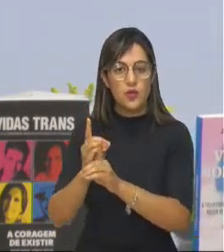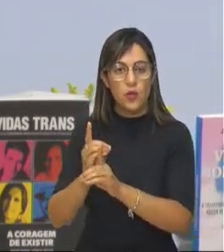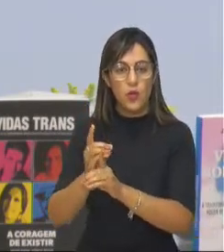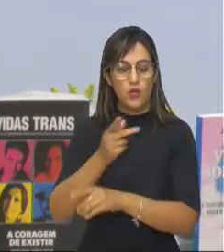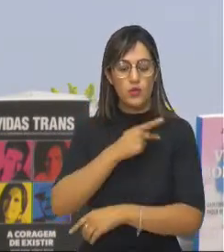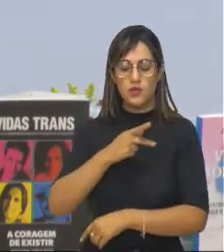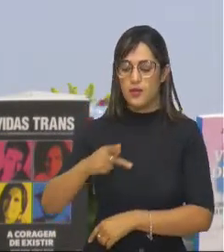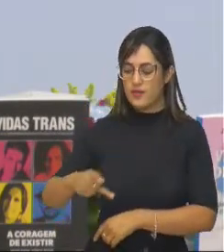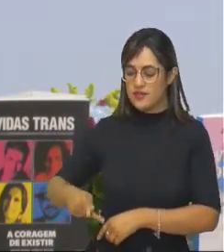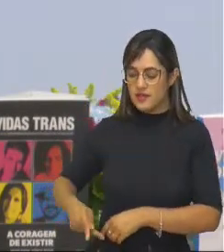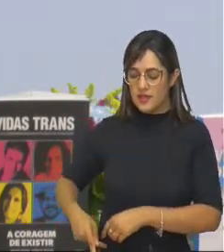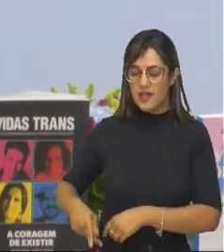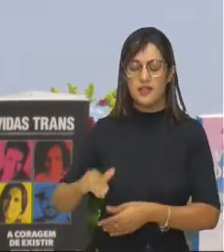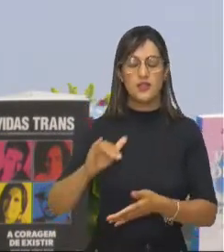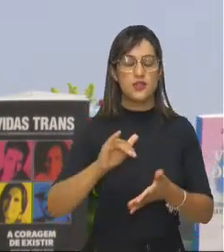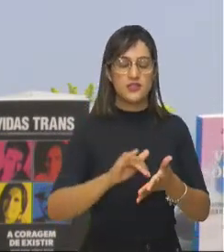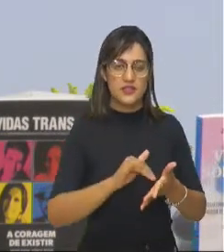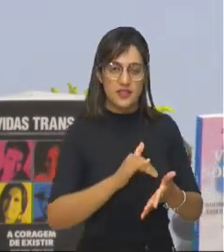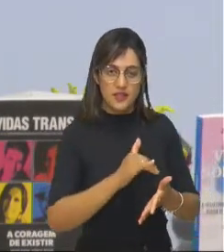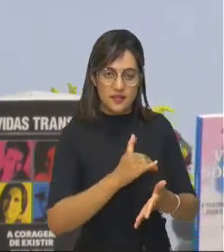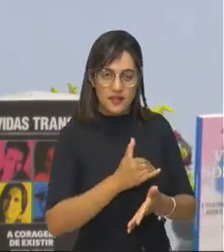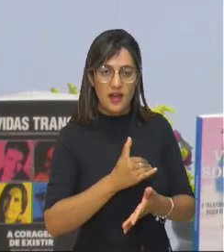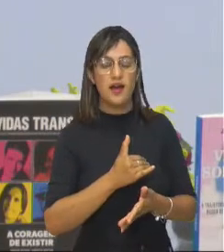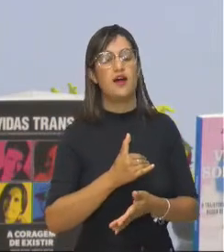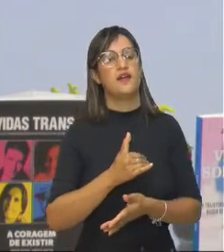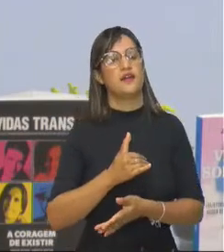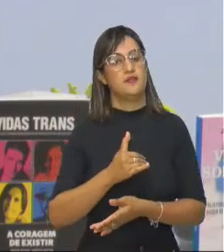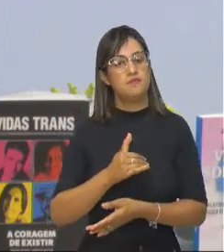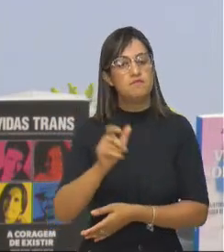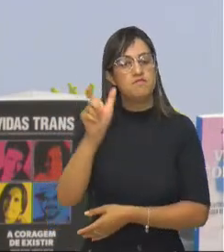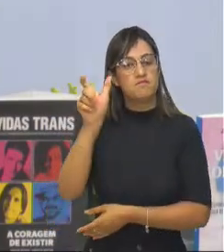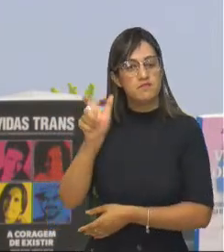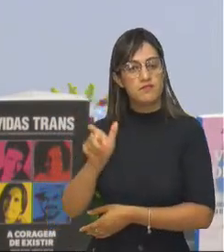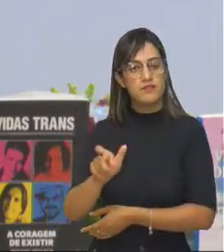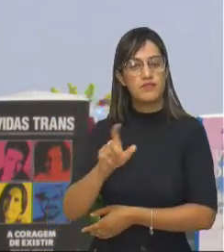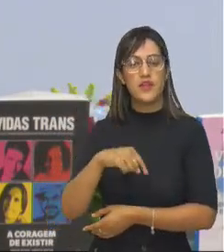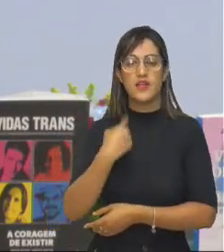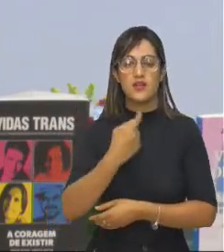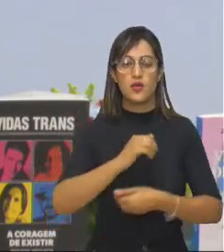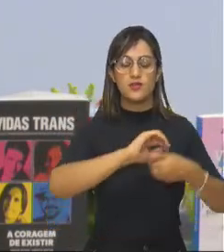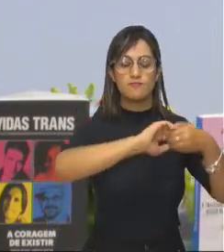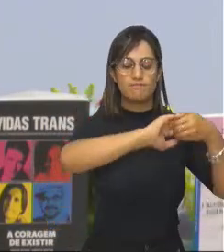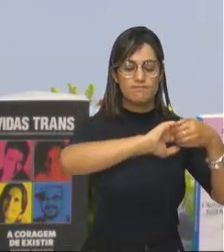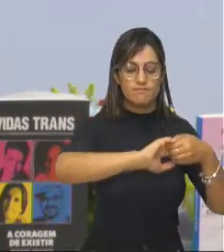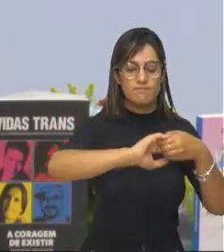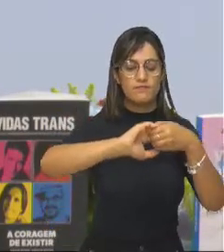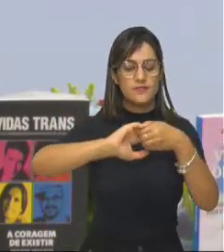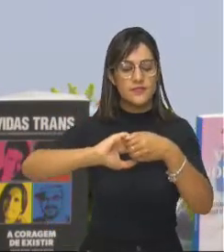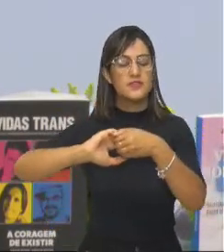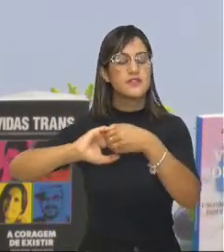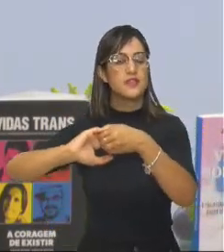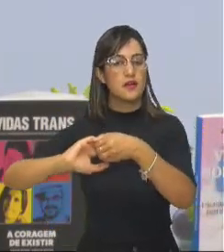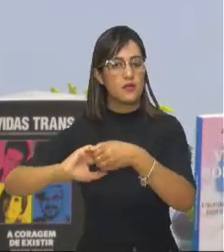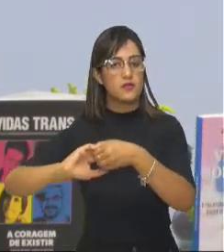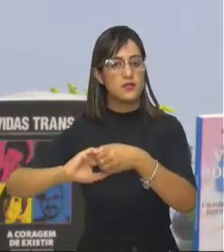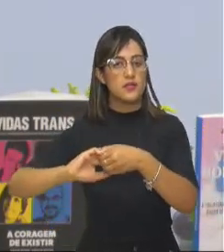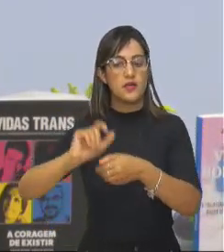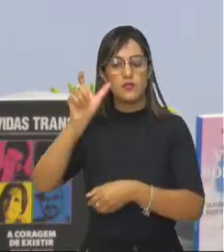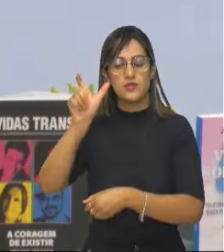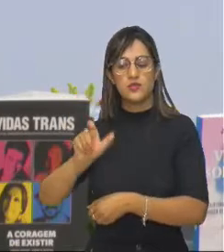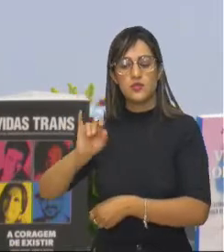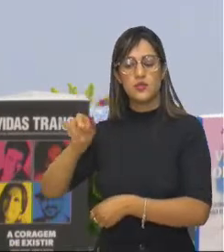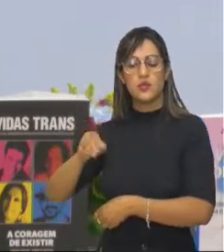nossa secretária Cime que saiu, Caleb, querido, que a gente vem saudar o nosso amado João W.